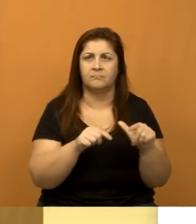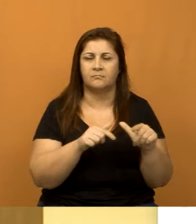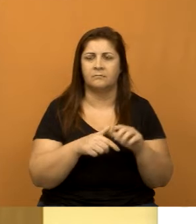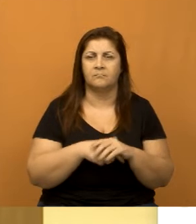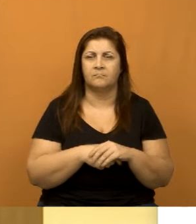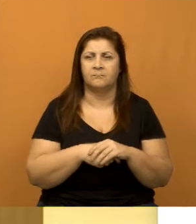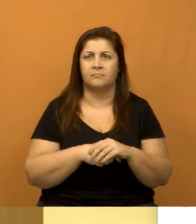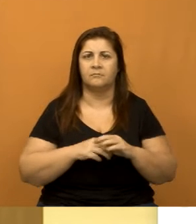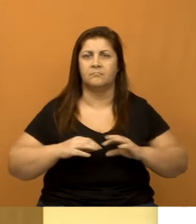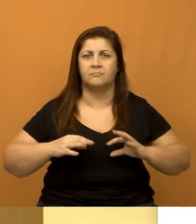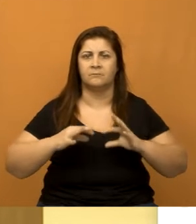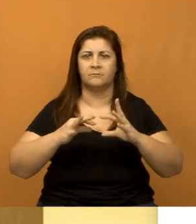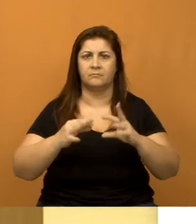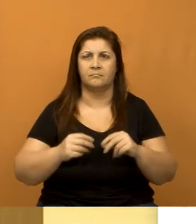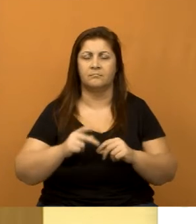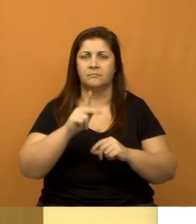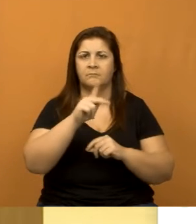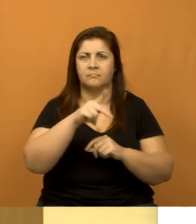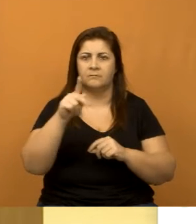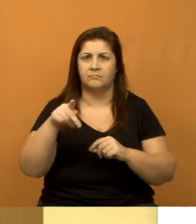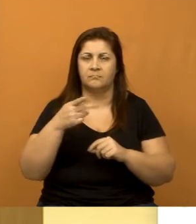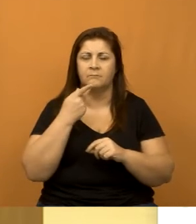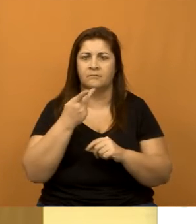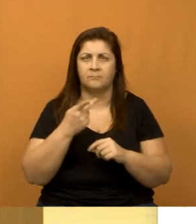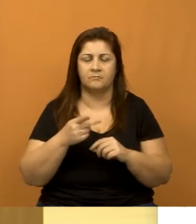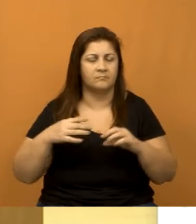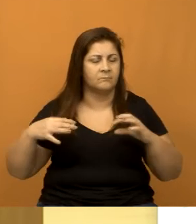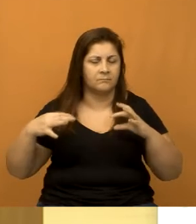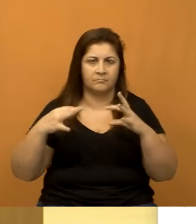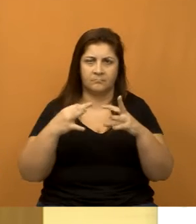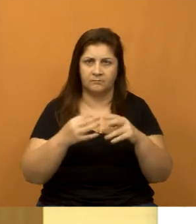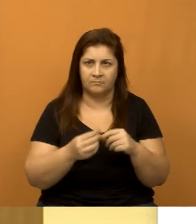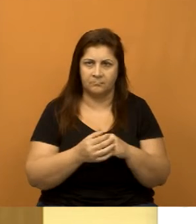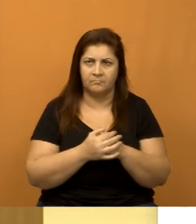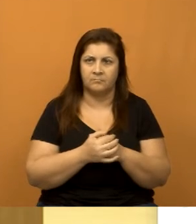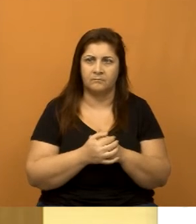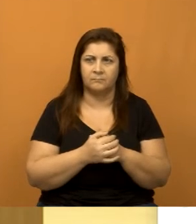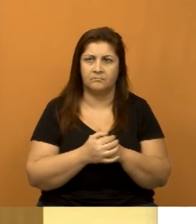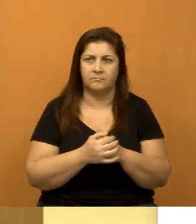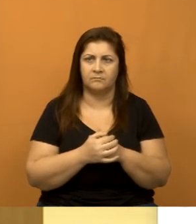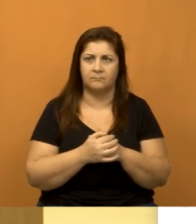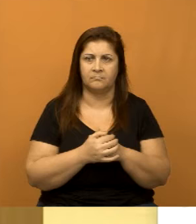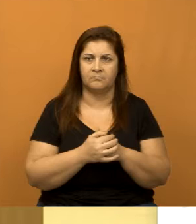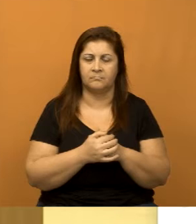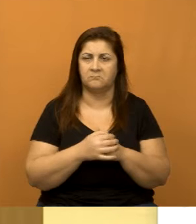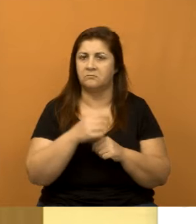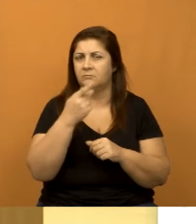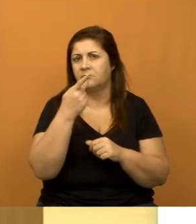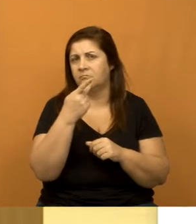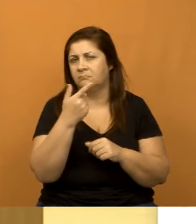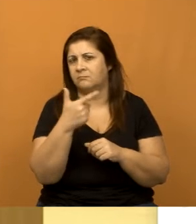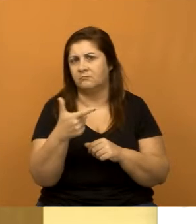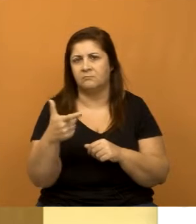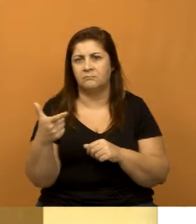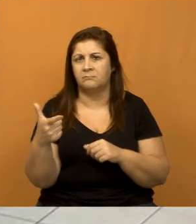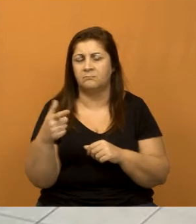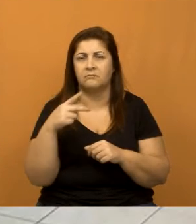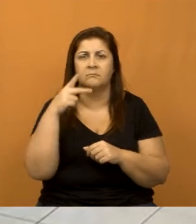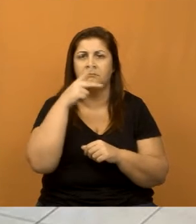todos os professores são unânimes em dizer, todos. E lá não se ideologiza, não tem